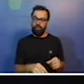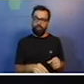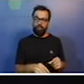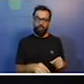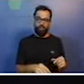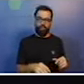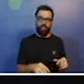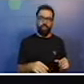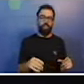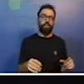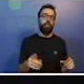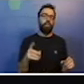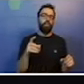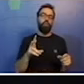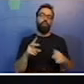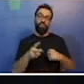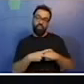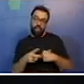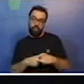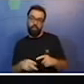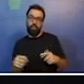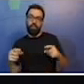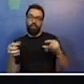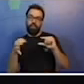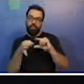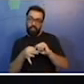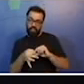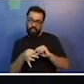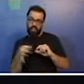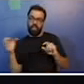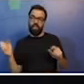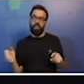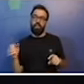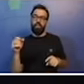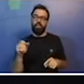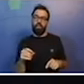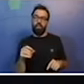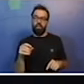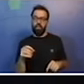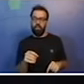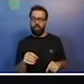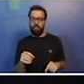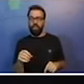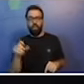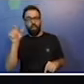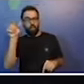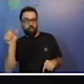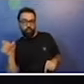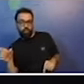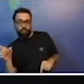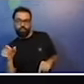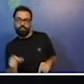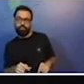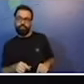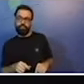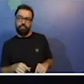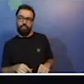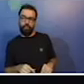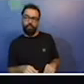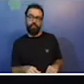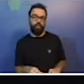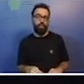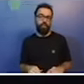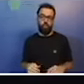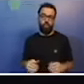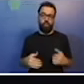filhos bem-sucedidos. Então, esse eram está se referindo a quem? Né? Ó, o sujeito. Ó, seu